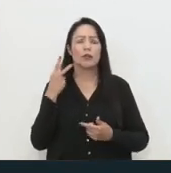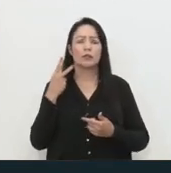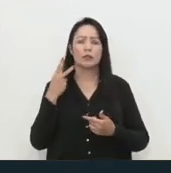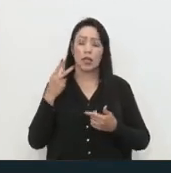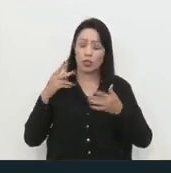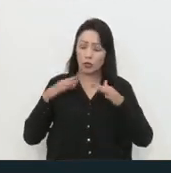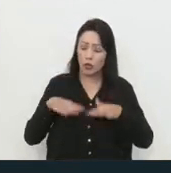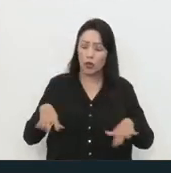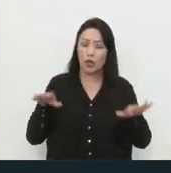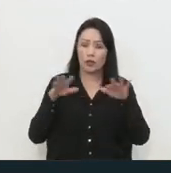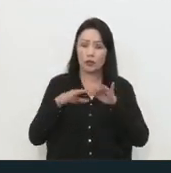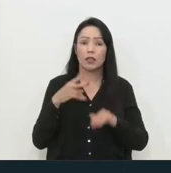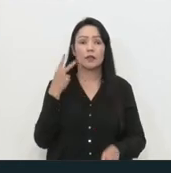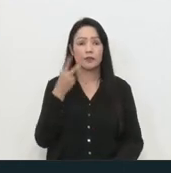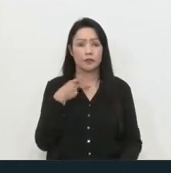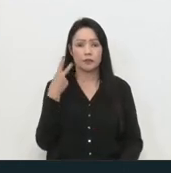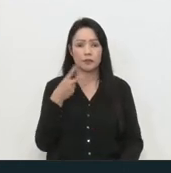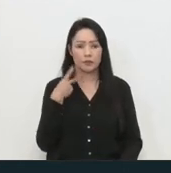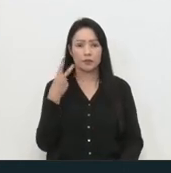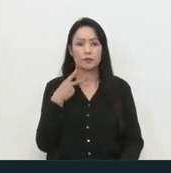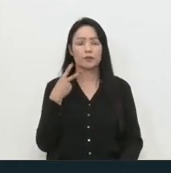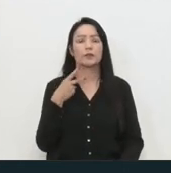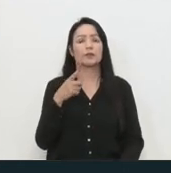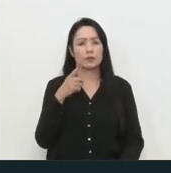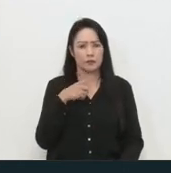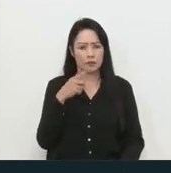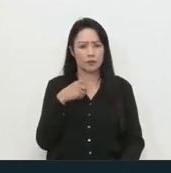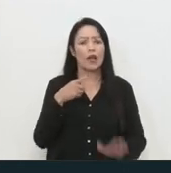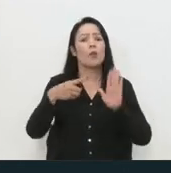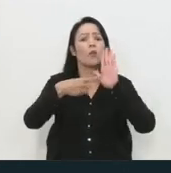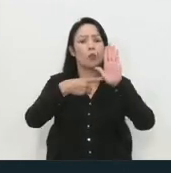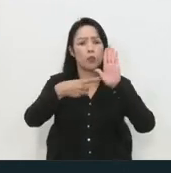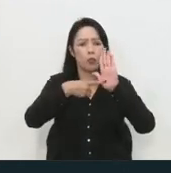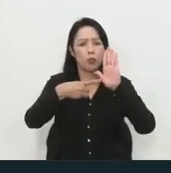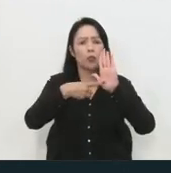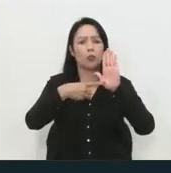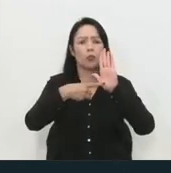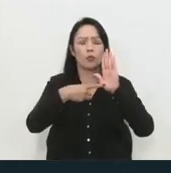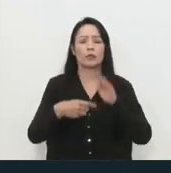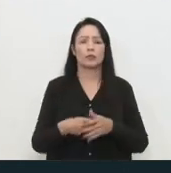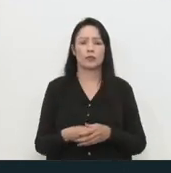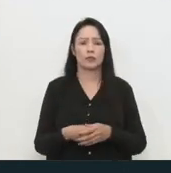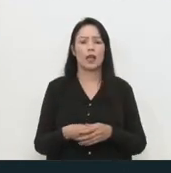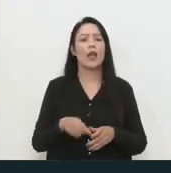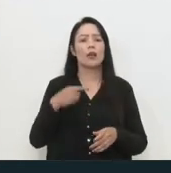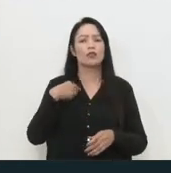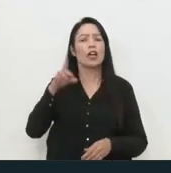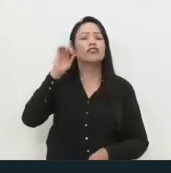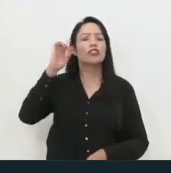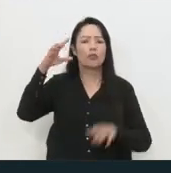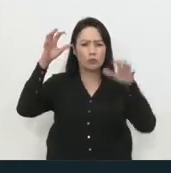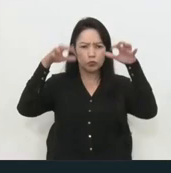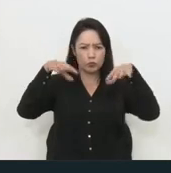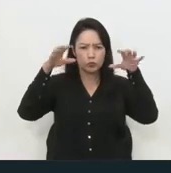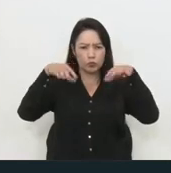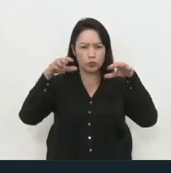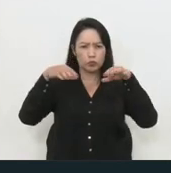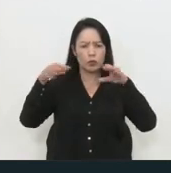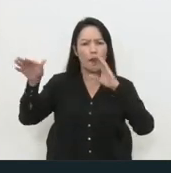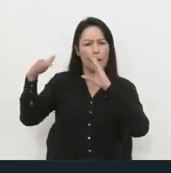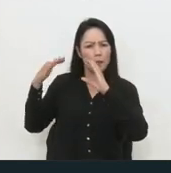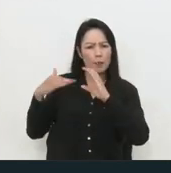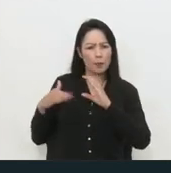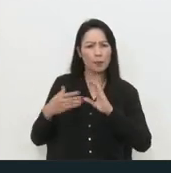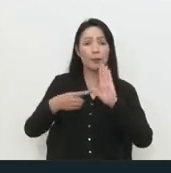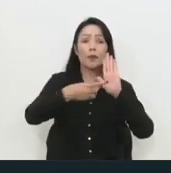nós vereadores que recebemos essas denúncias eu recebi no dia da chuva mais de 300